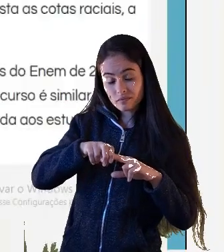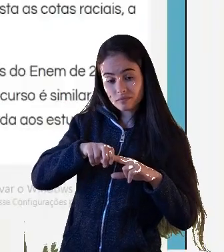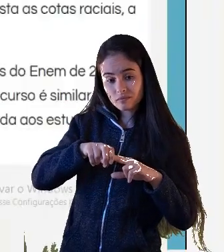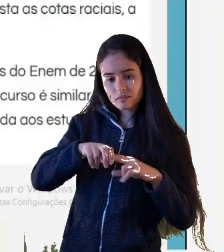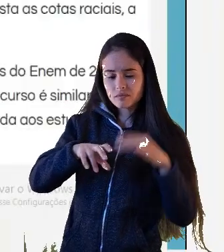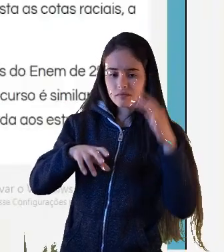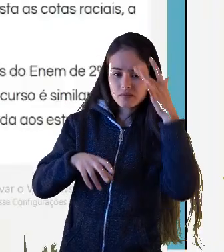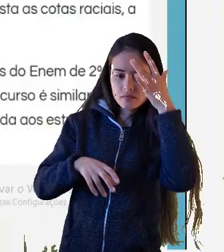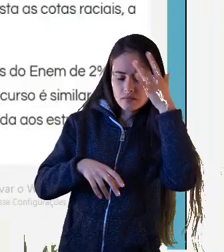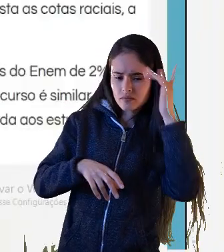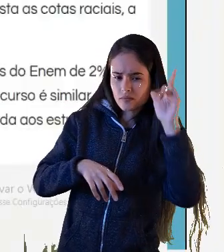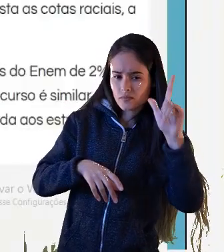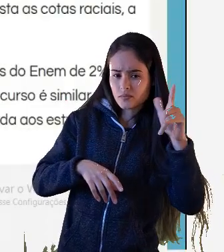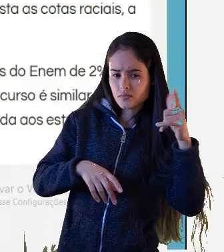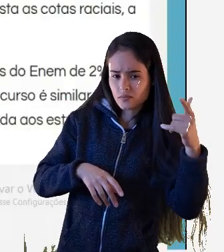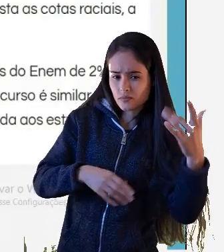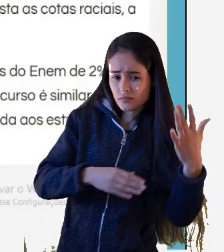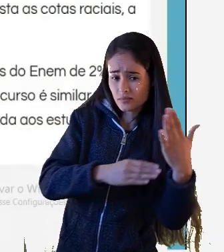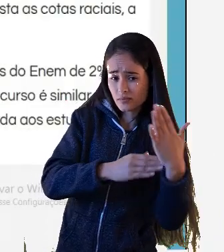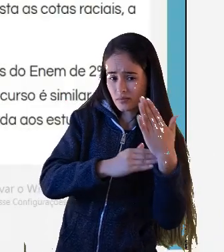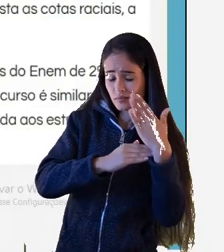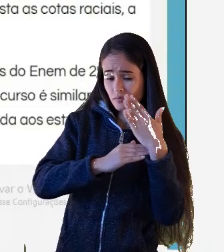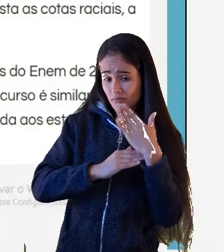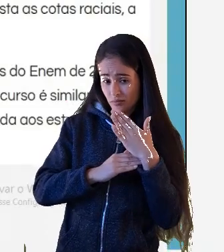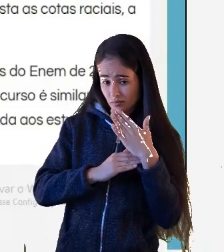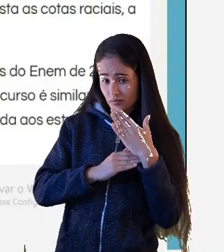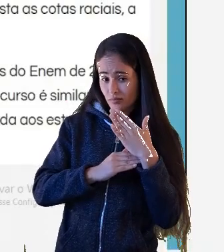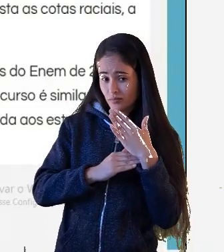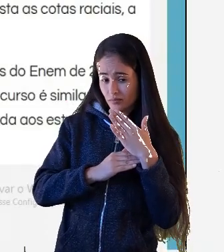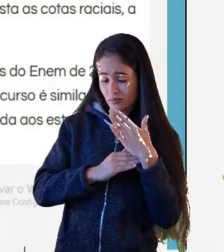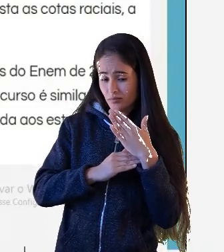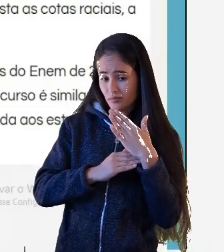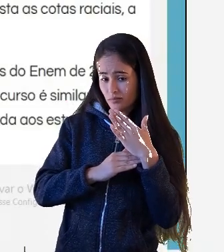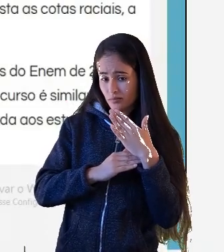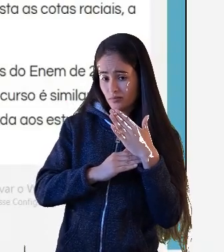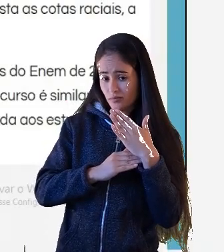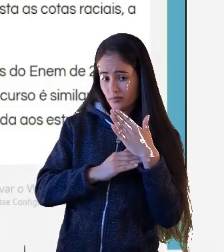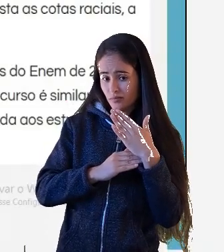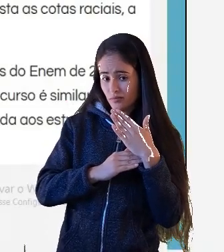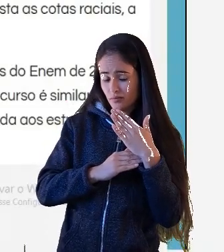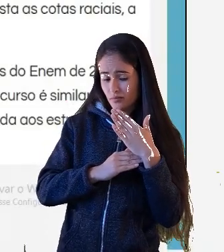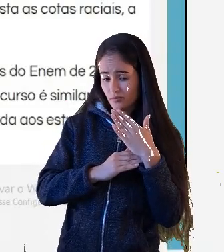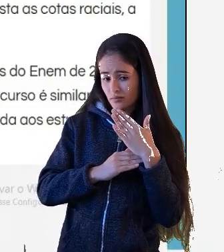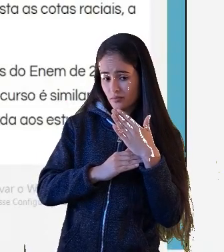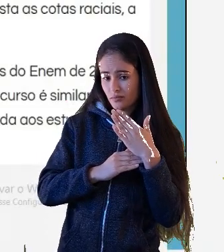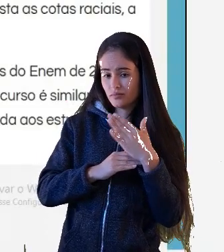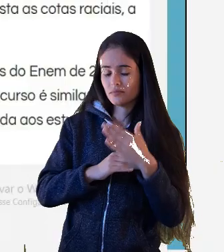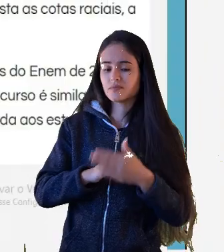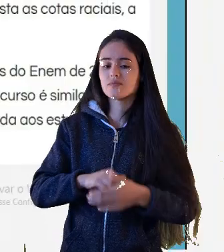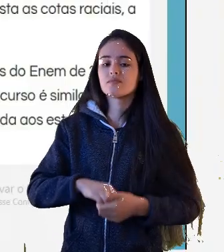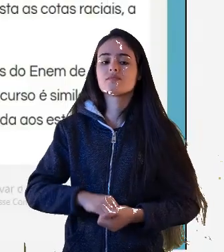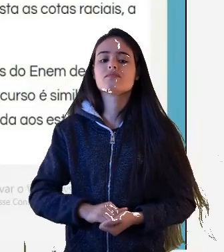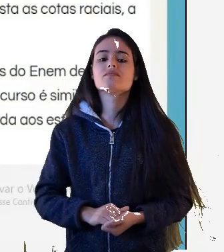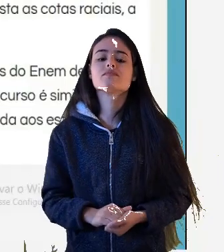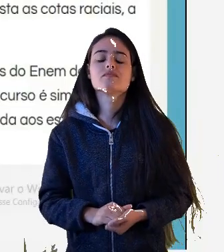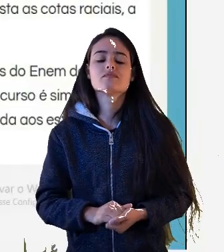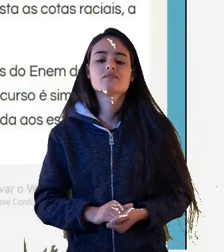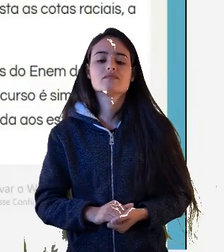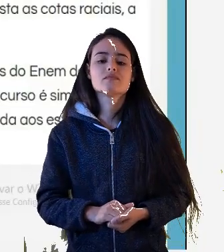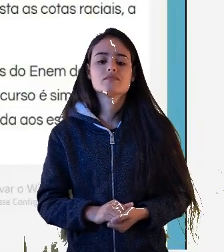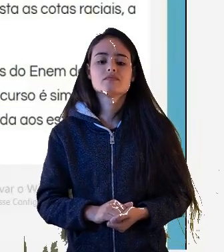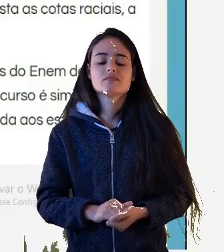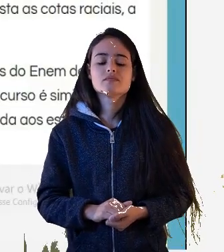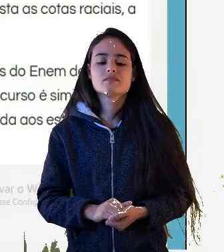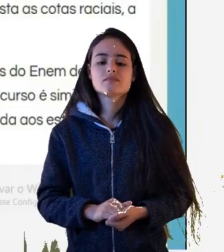Então, relatório aí de órgão do governo, peguei outra manchete para vocês, comprova a qualidade e inclusão pela lei de cotas. Então, aí, né, desmitificando